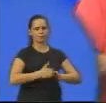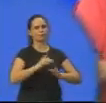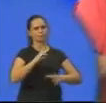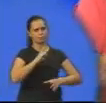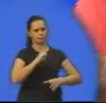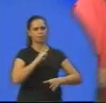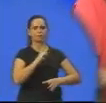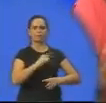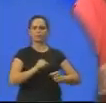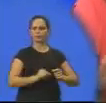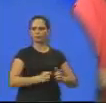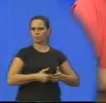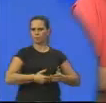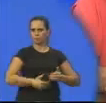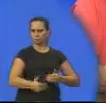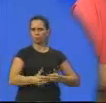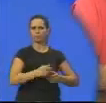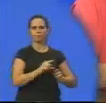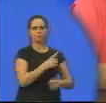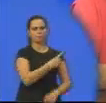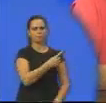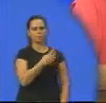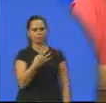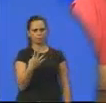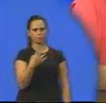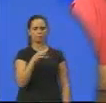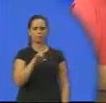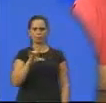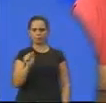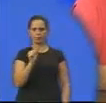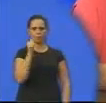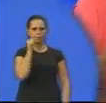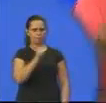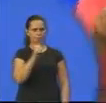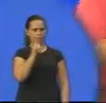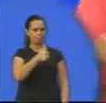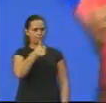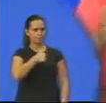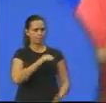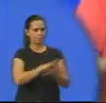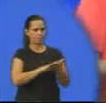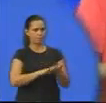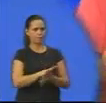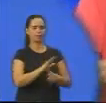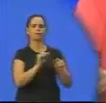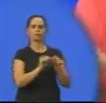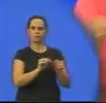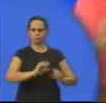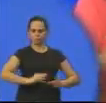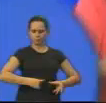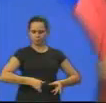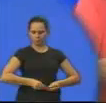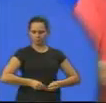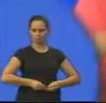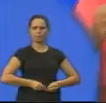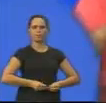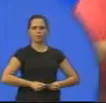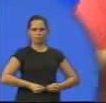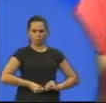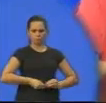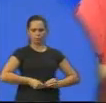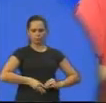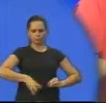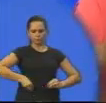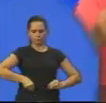por volta do 14º dia do ciclo menstrual da mulher. Então, essa fecundação do espermatozoide